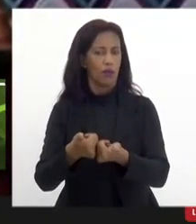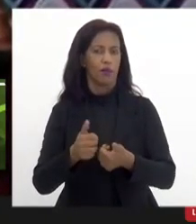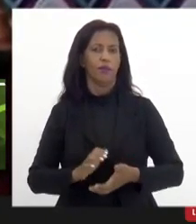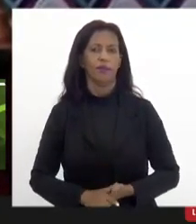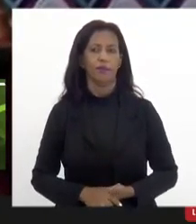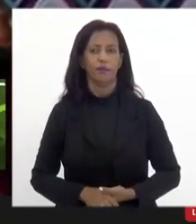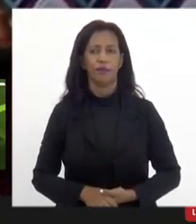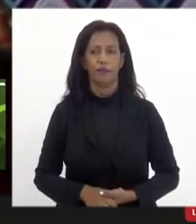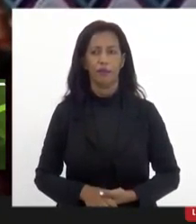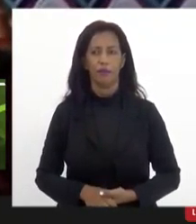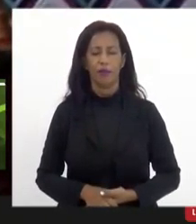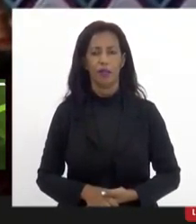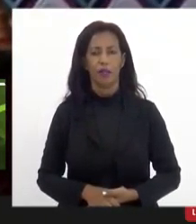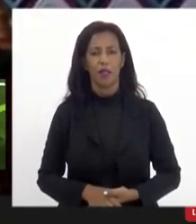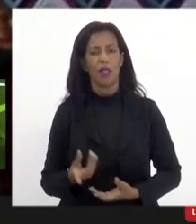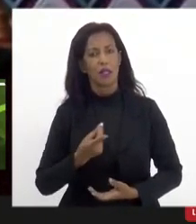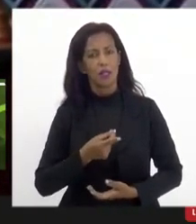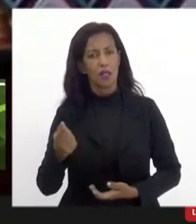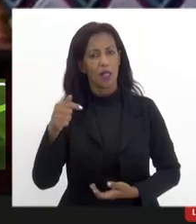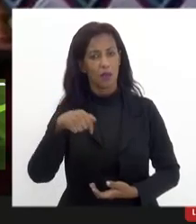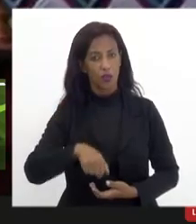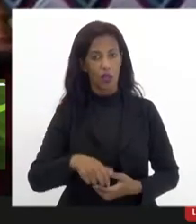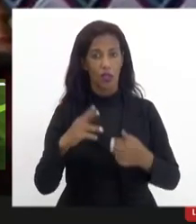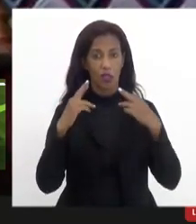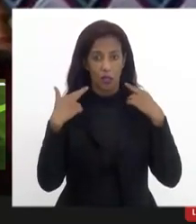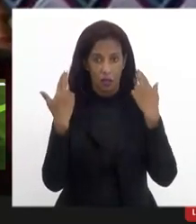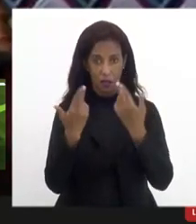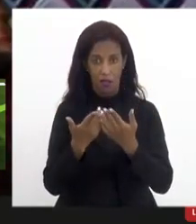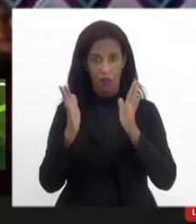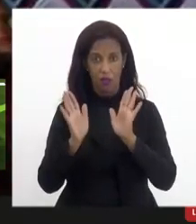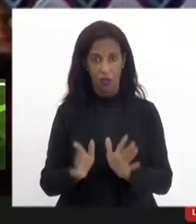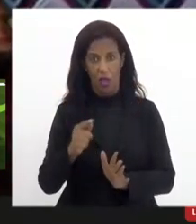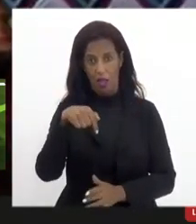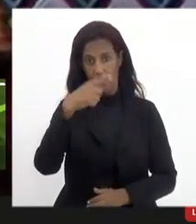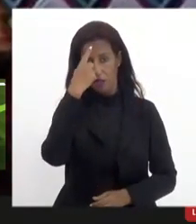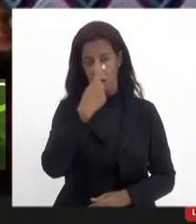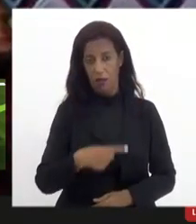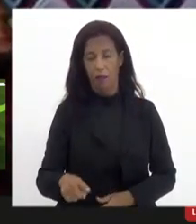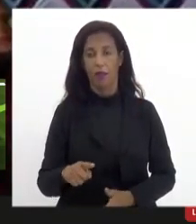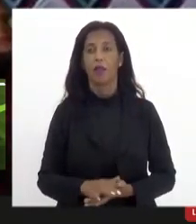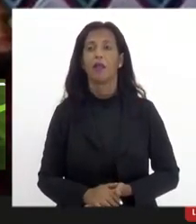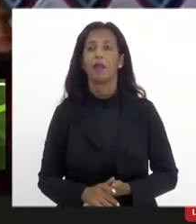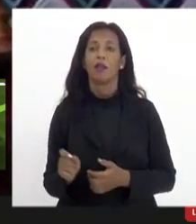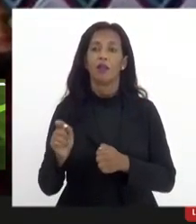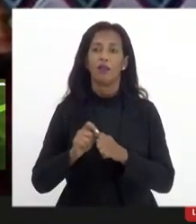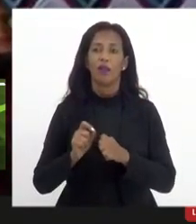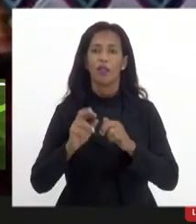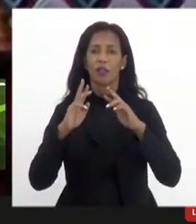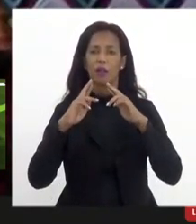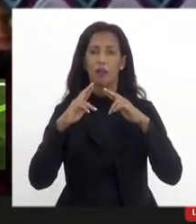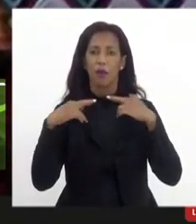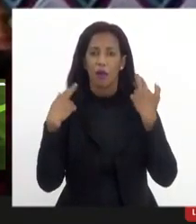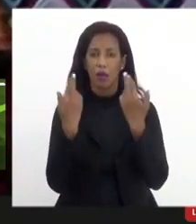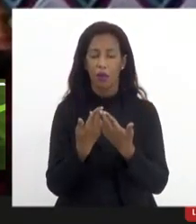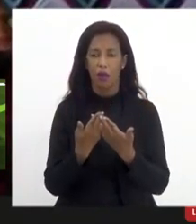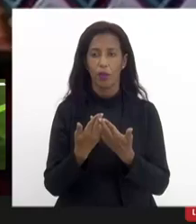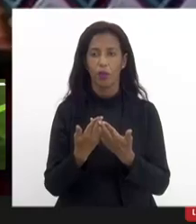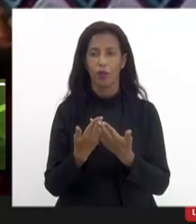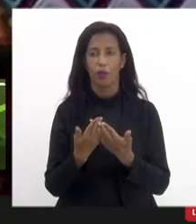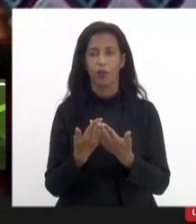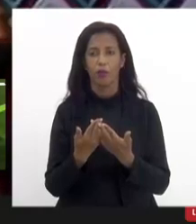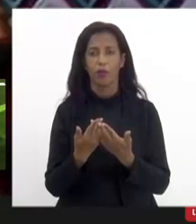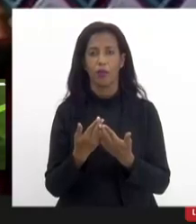possível. Saímos daqui com essa tarefa de já, essa semana, pelo menos, fazer uma